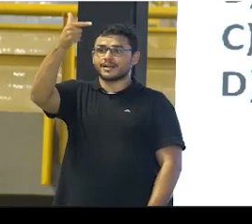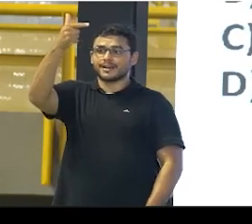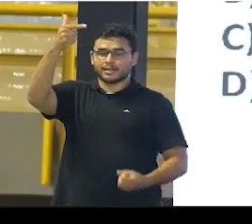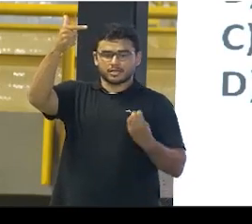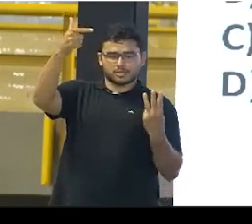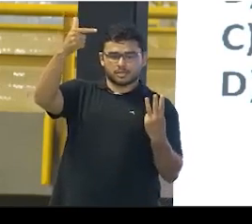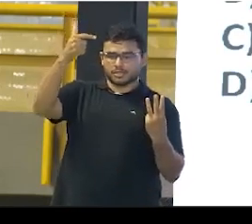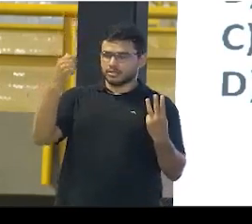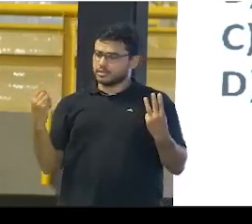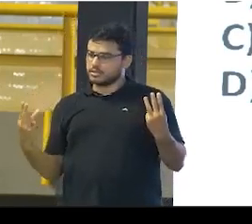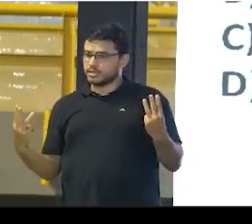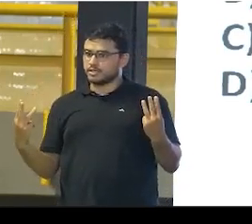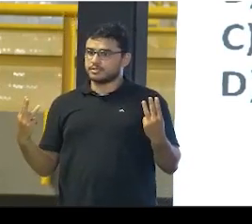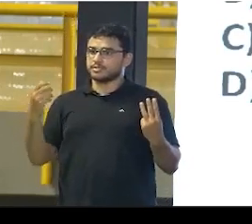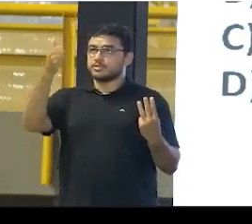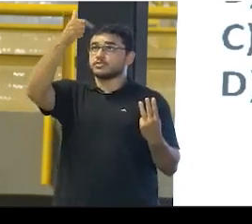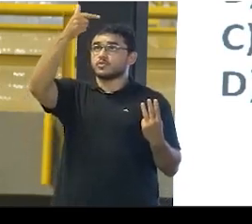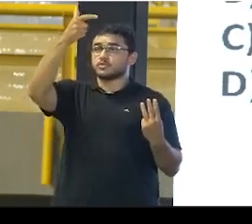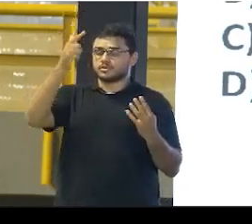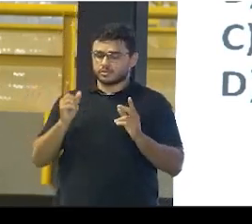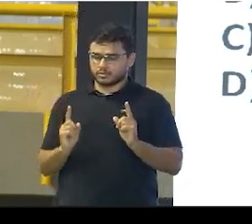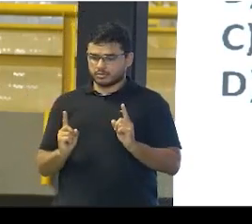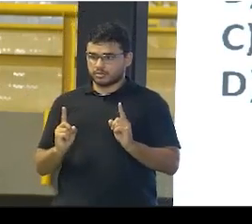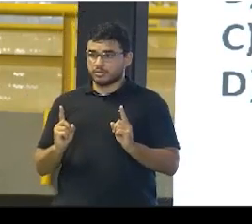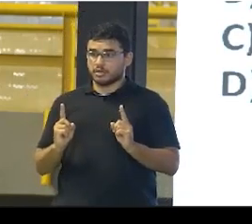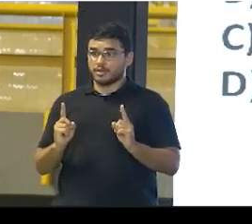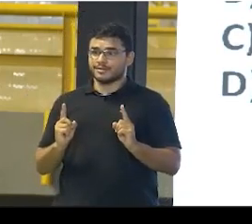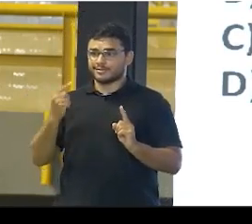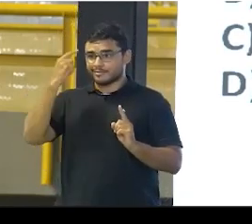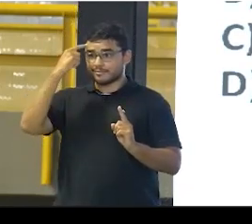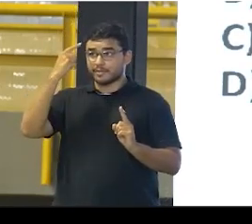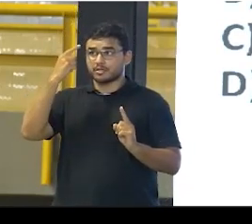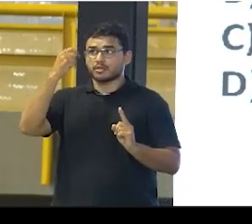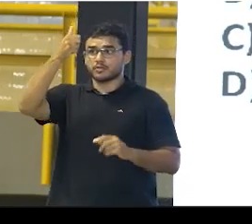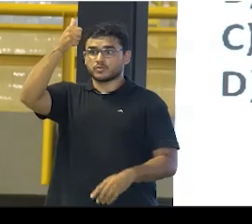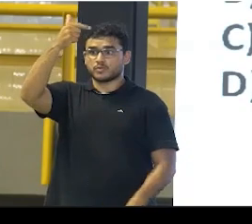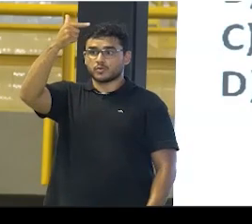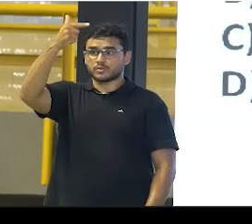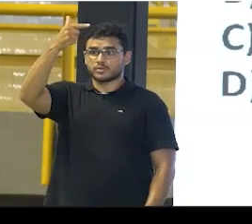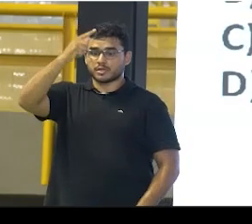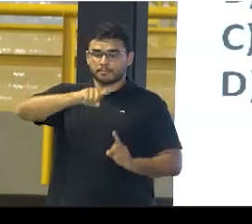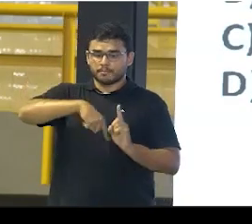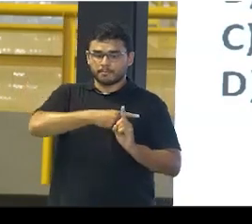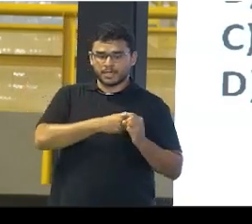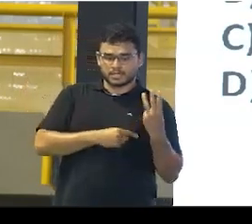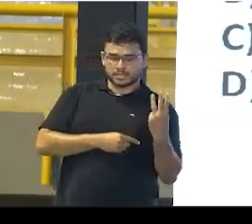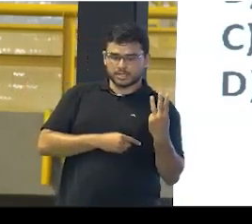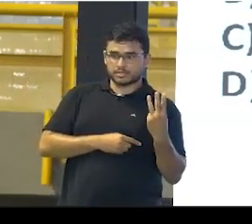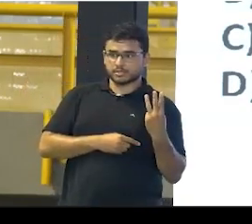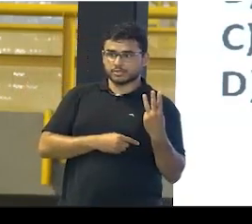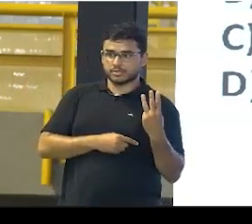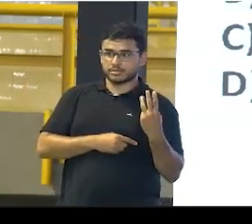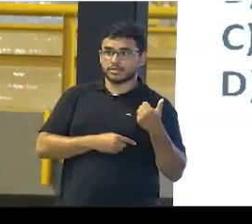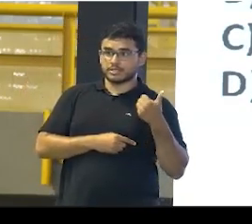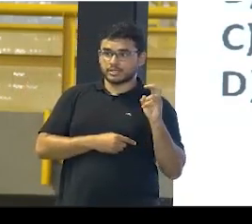usado. Inclusive, gente, vamos imaginar que eu